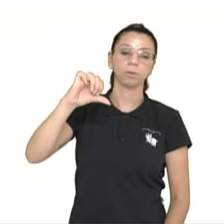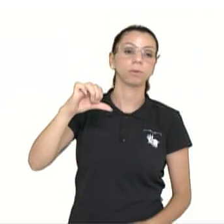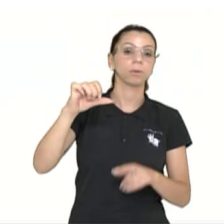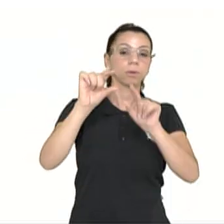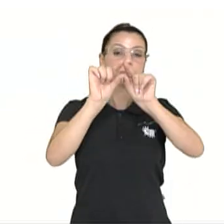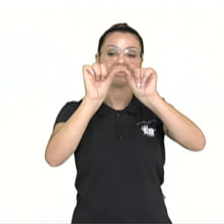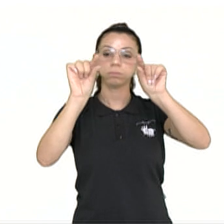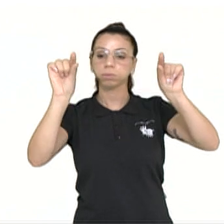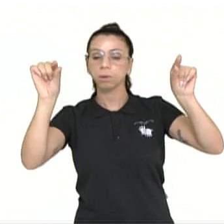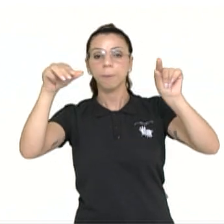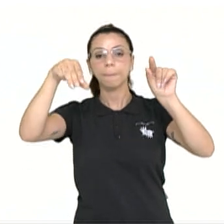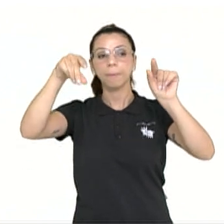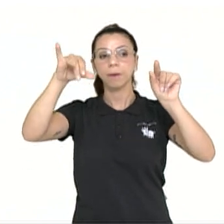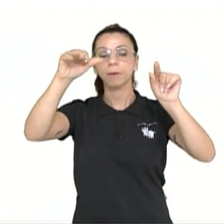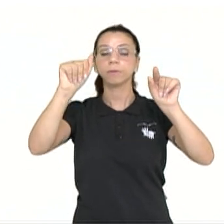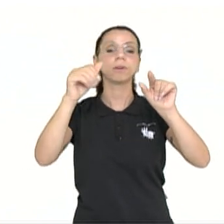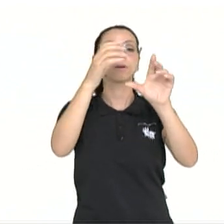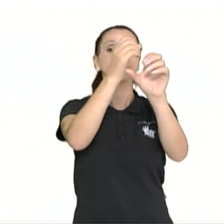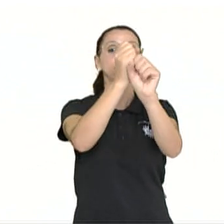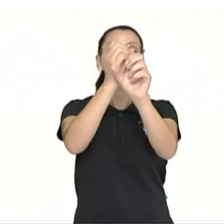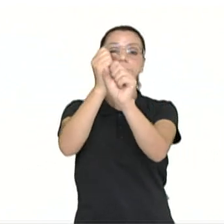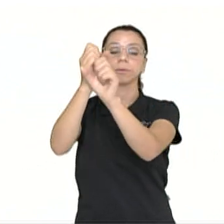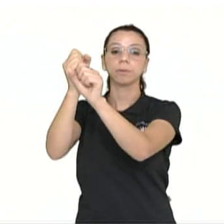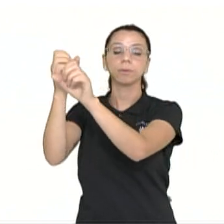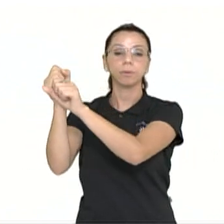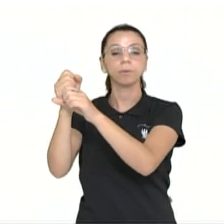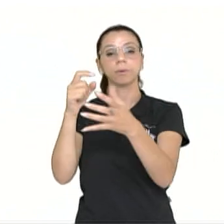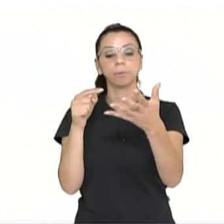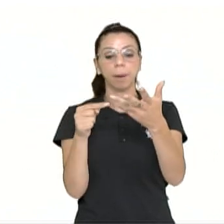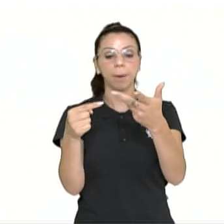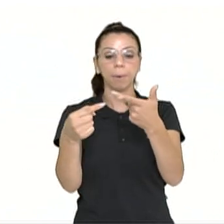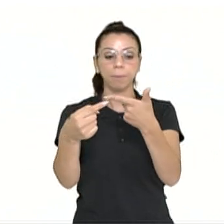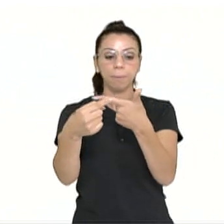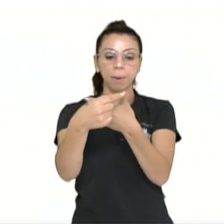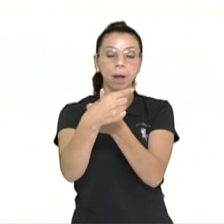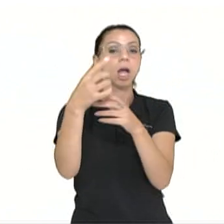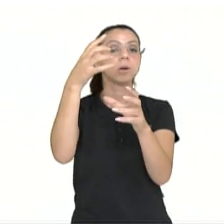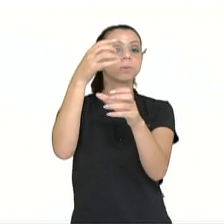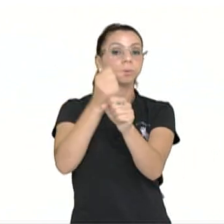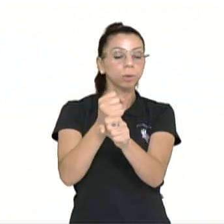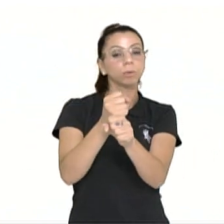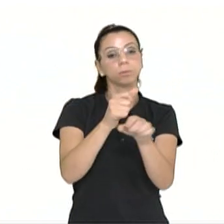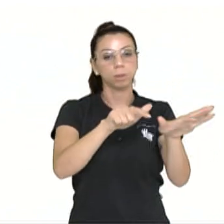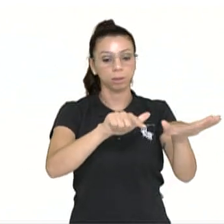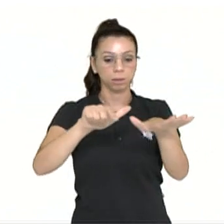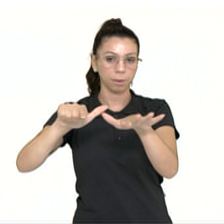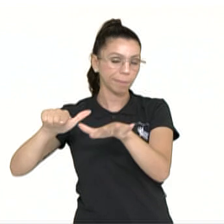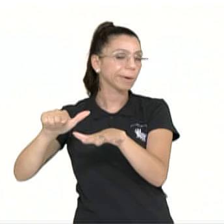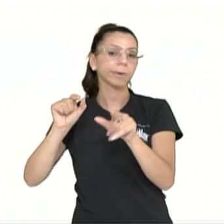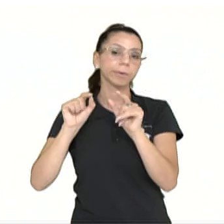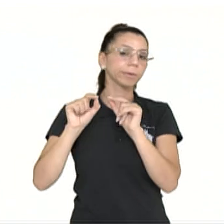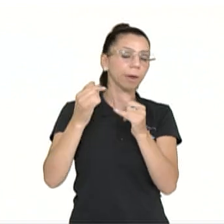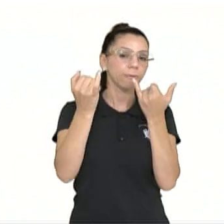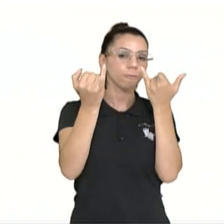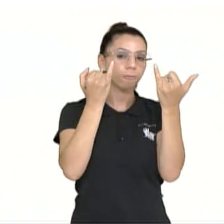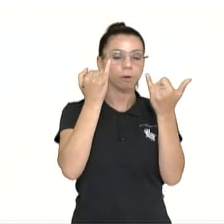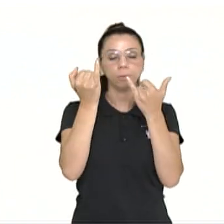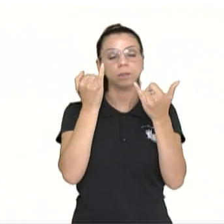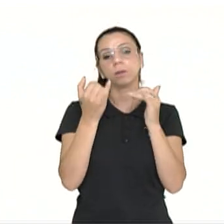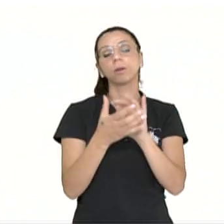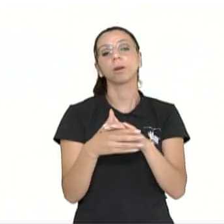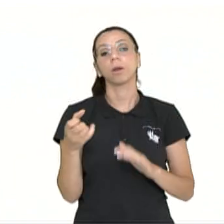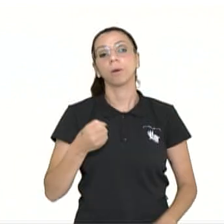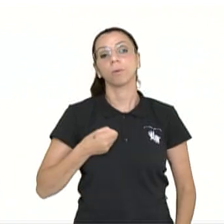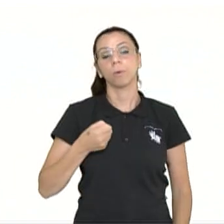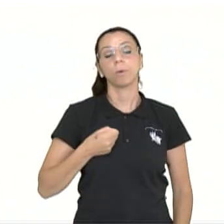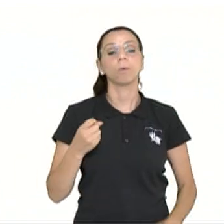da média. O cálculo da média é a soma dos 5 dados da semana, que são esses dados, o número de clientes que